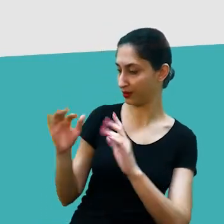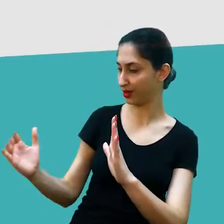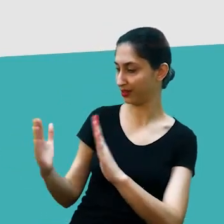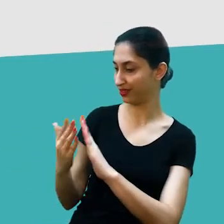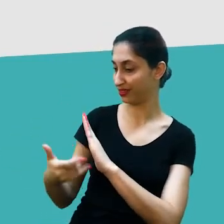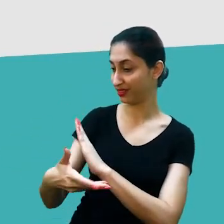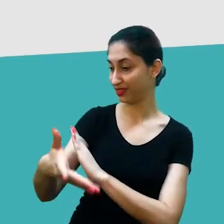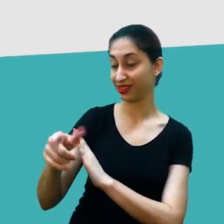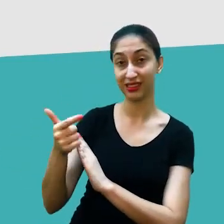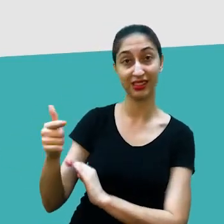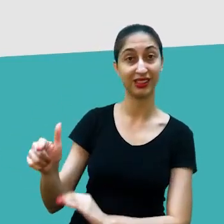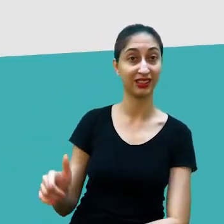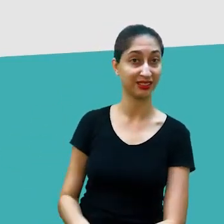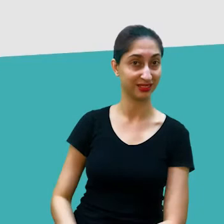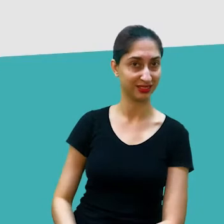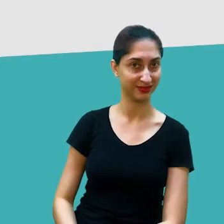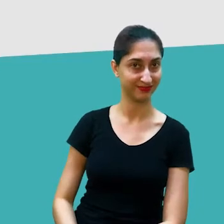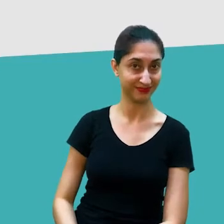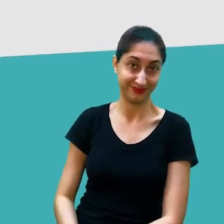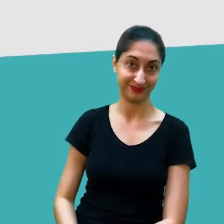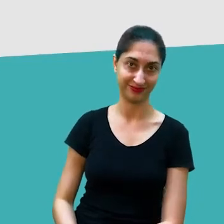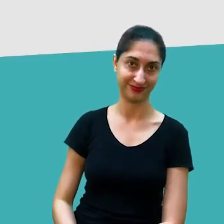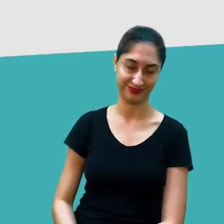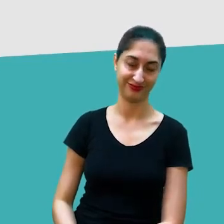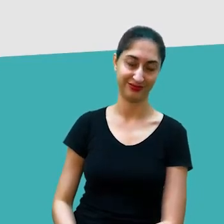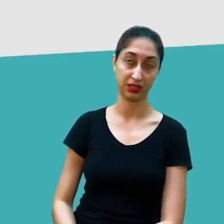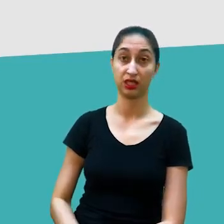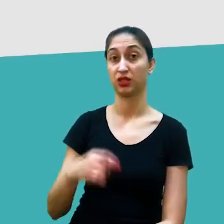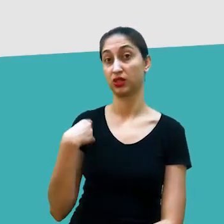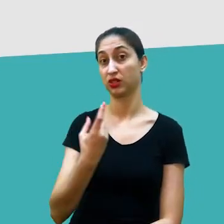Então é muito interessante isso, porque nós estamos